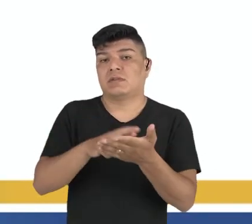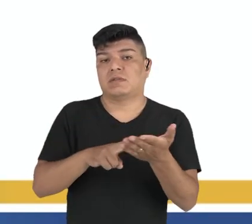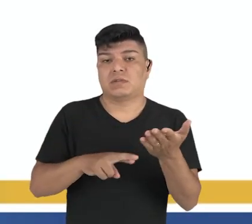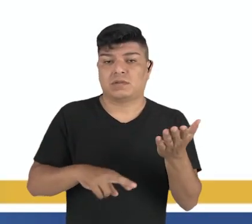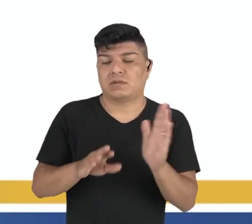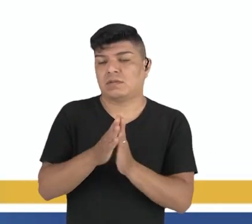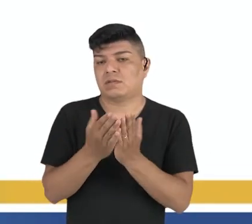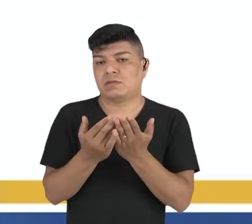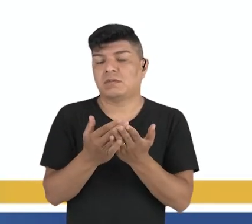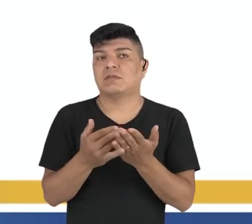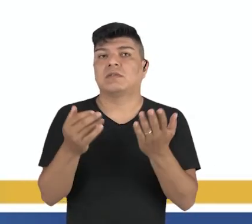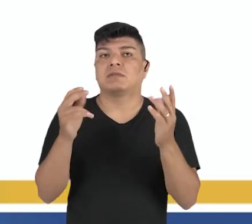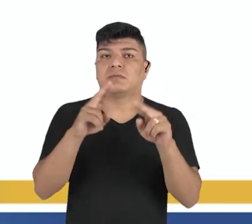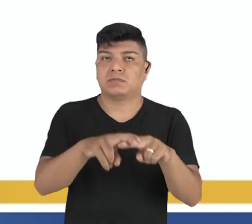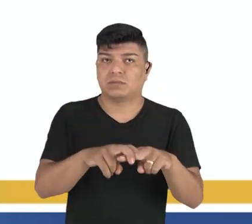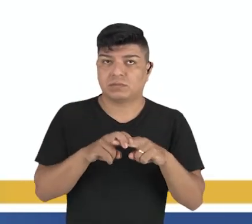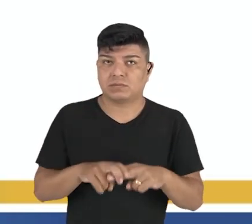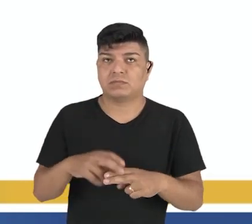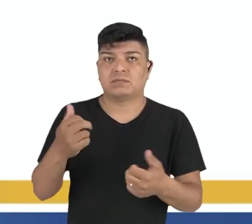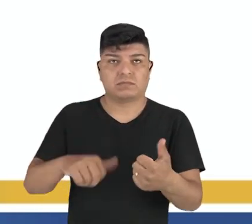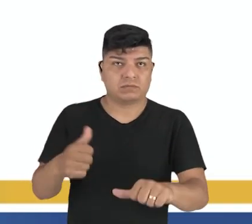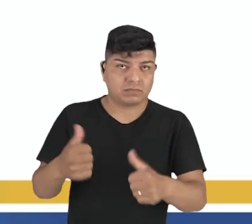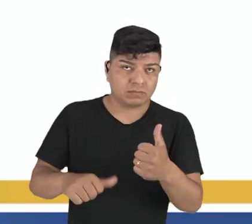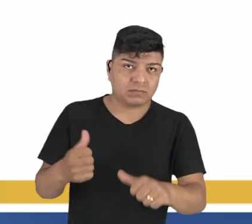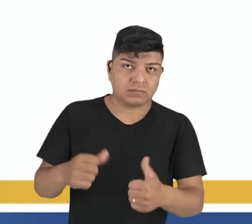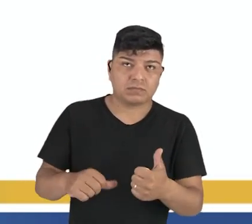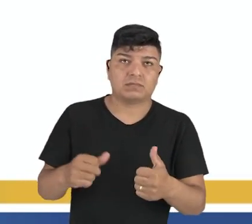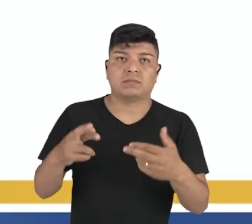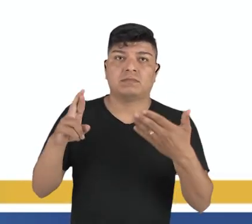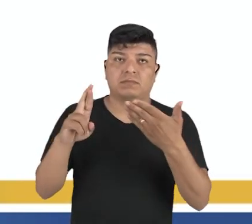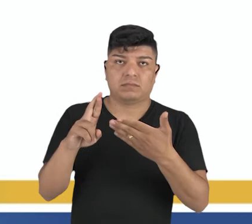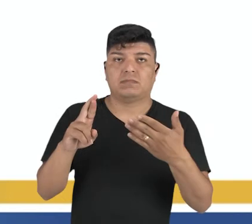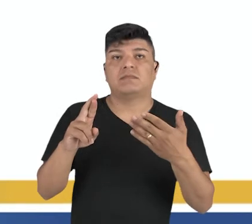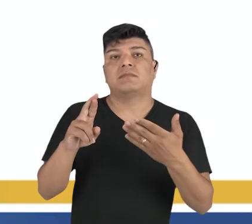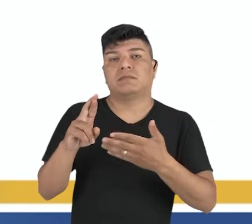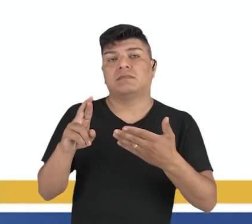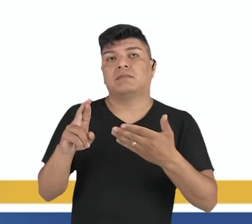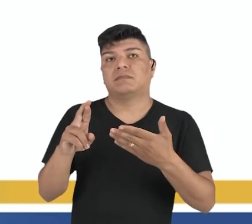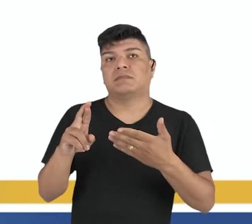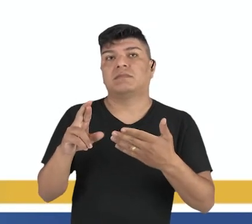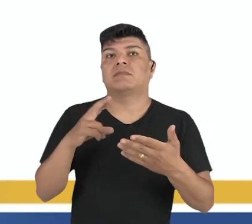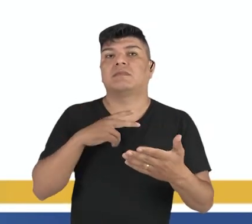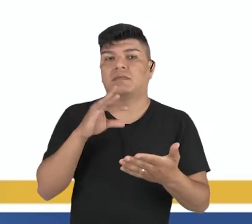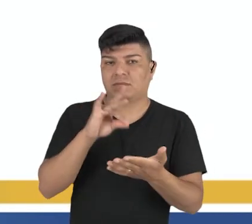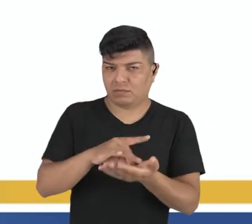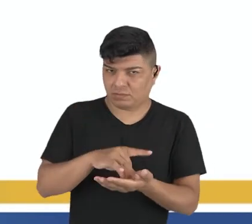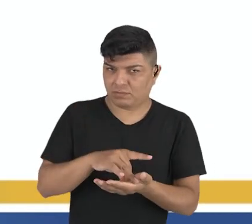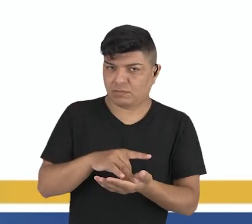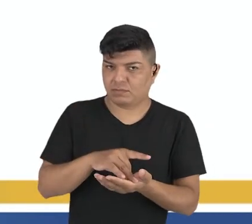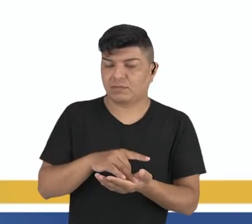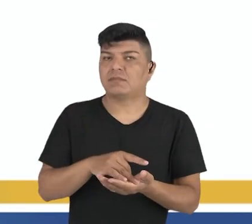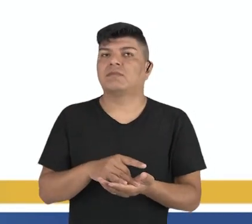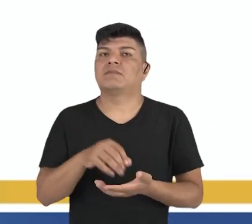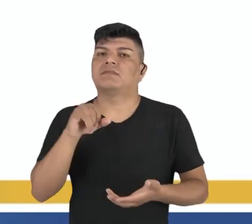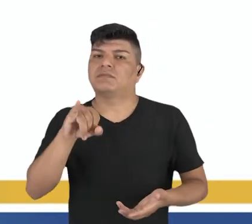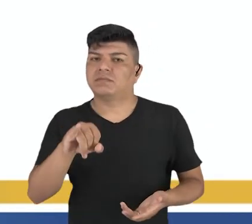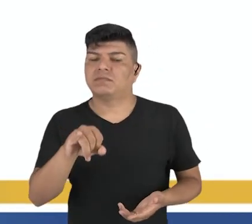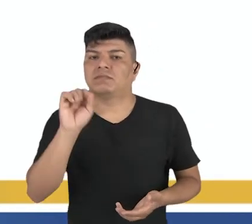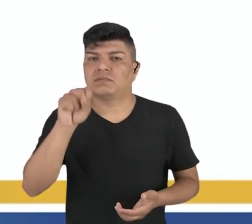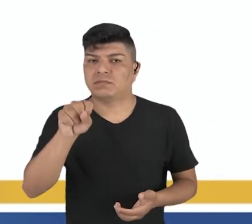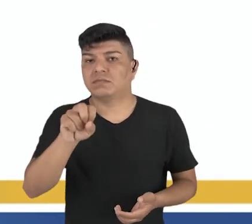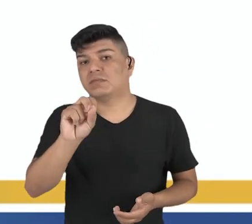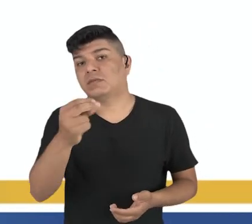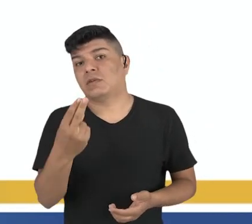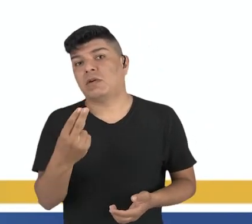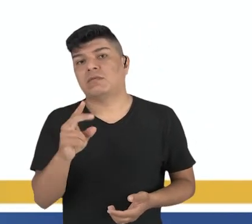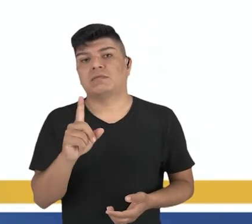qual livro. Então, o que a gente vai analisar é essa fonte. Vocês acham que essa fonte tem credibilidade? Sim ou não? Vocês